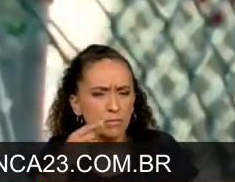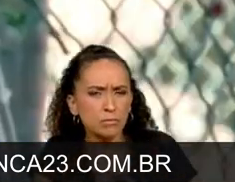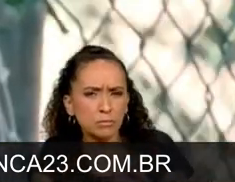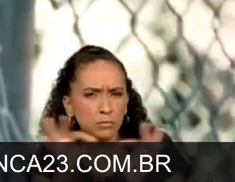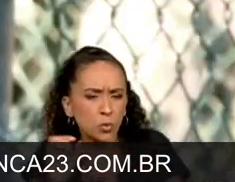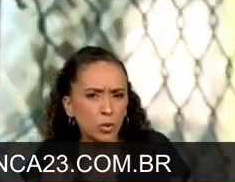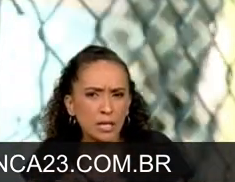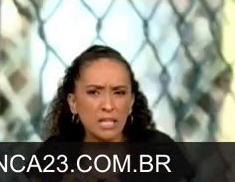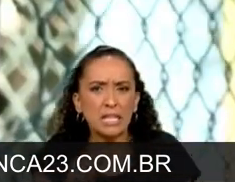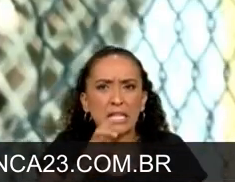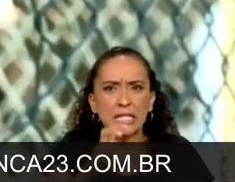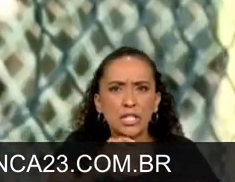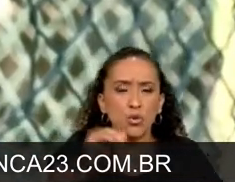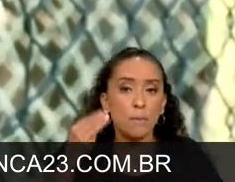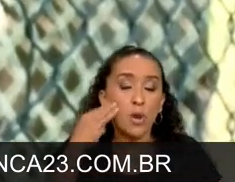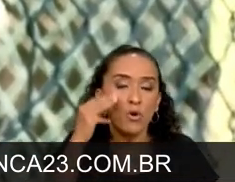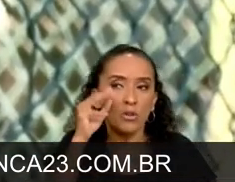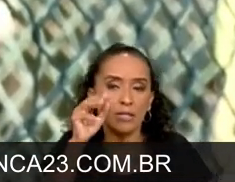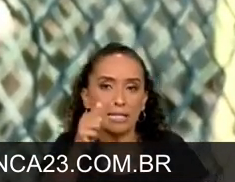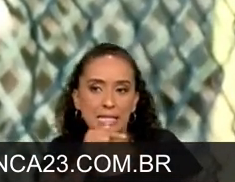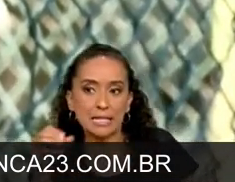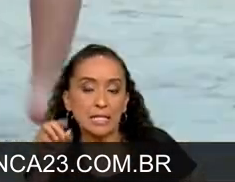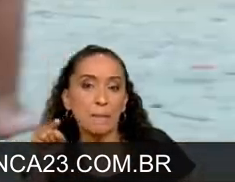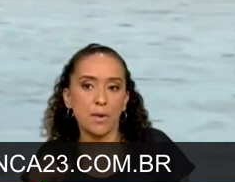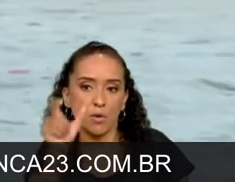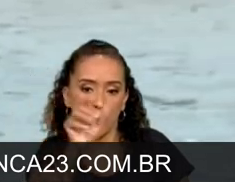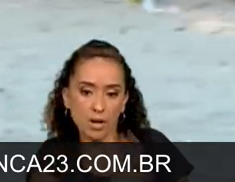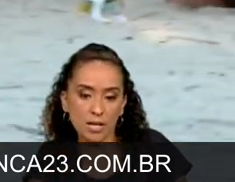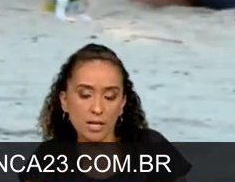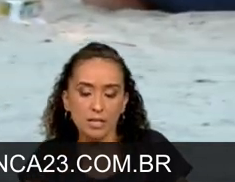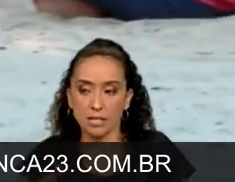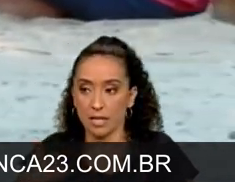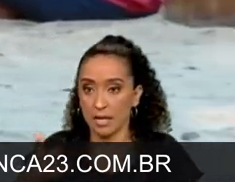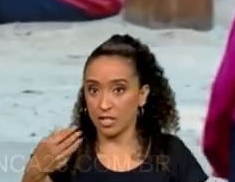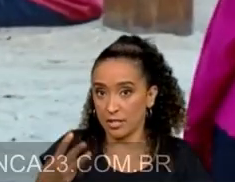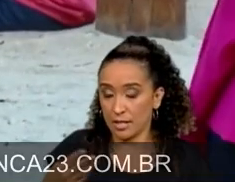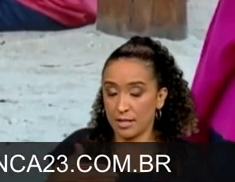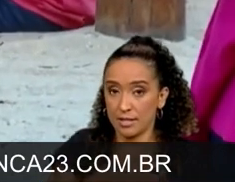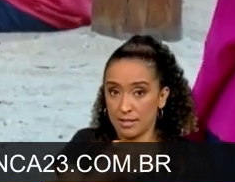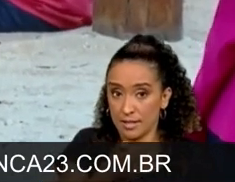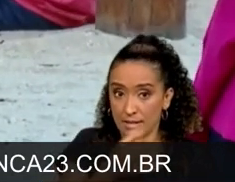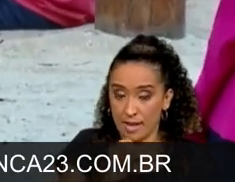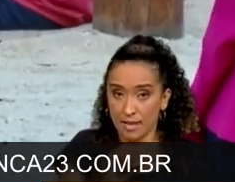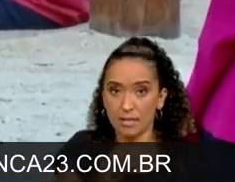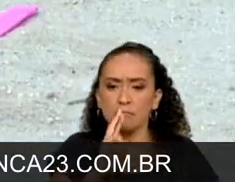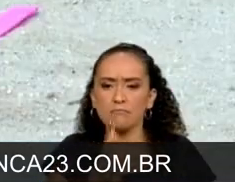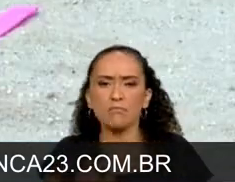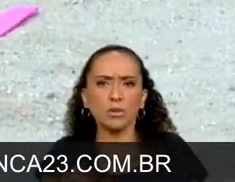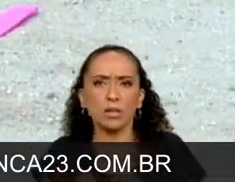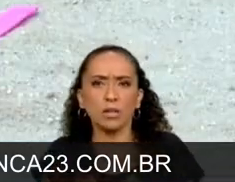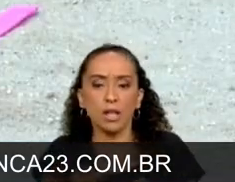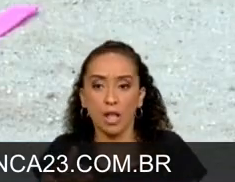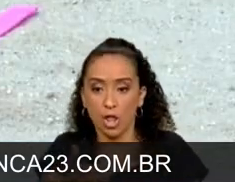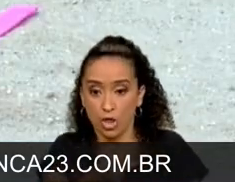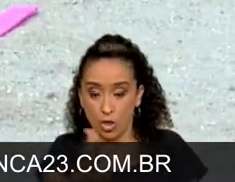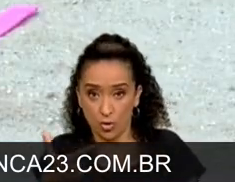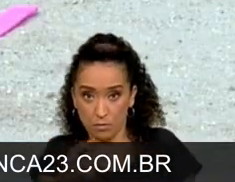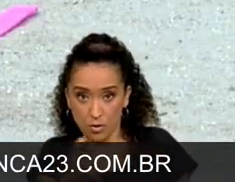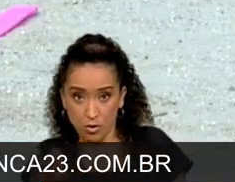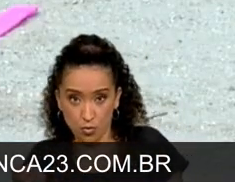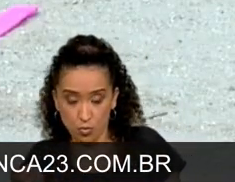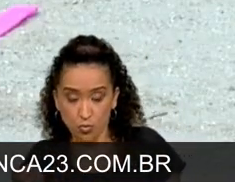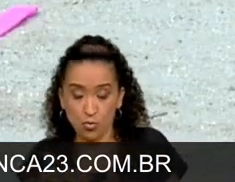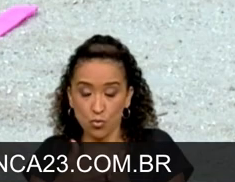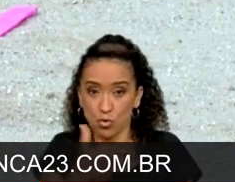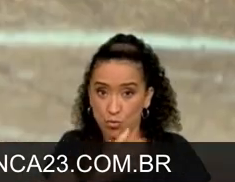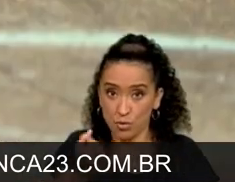5 milhões e 700 mil crianças entre 3 e 10 anos. Os resultados indicam que entre 2001 e